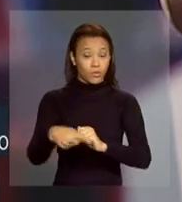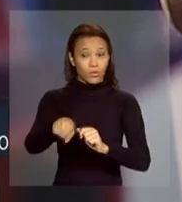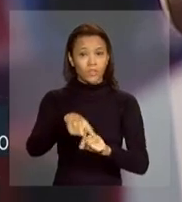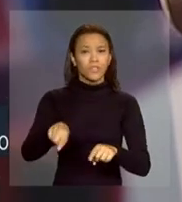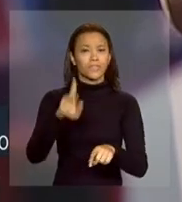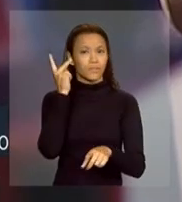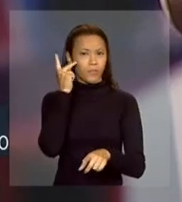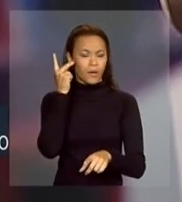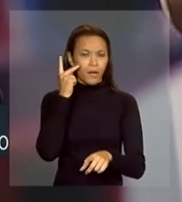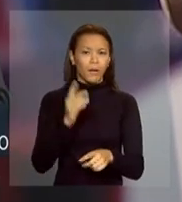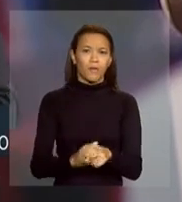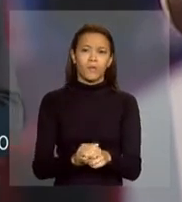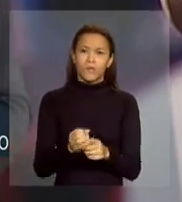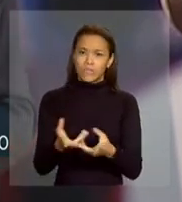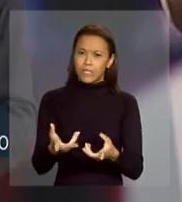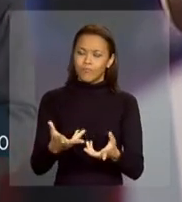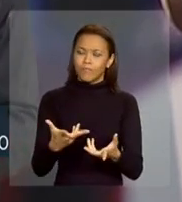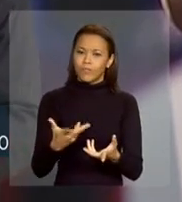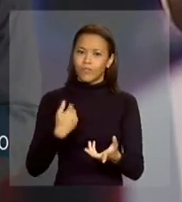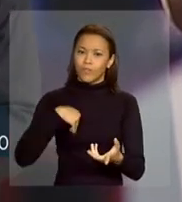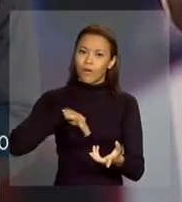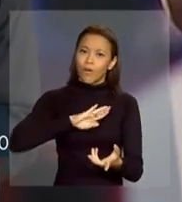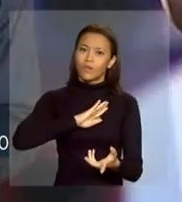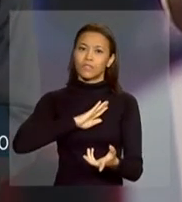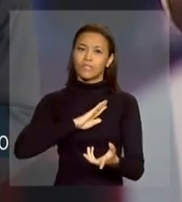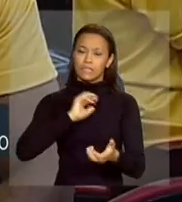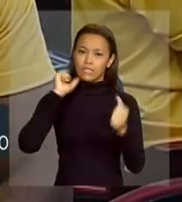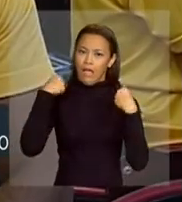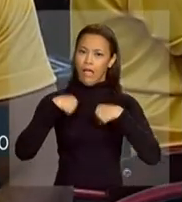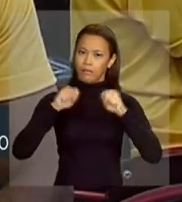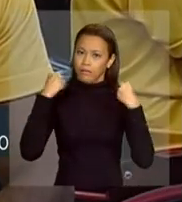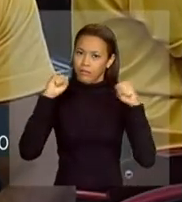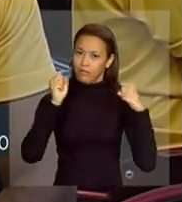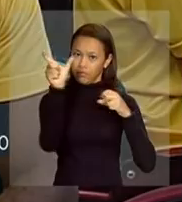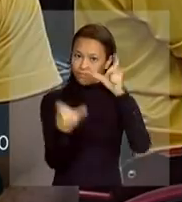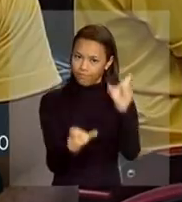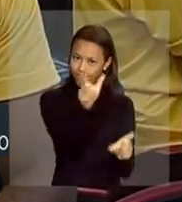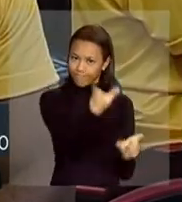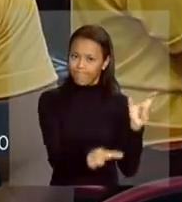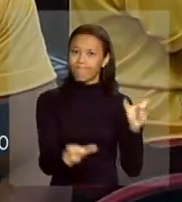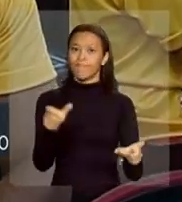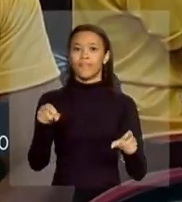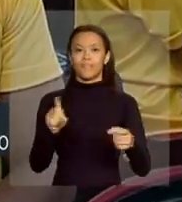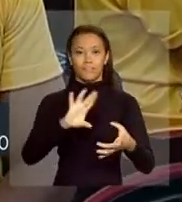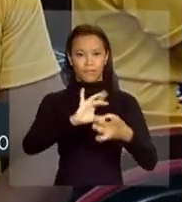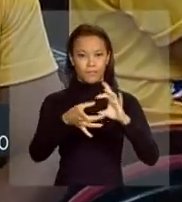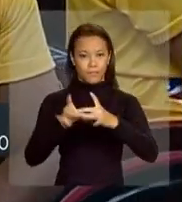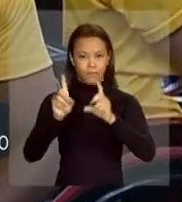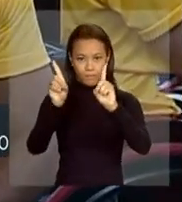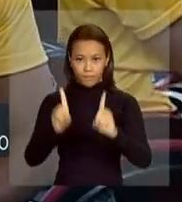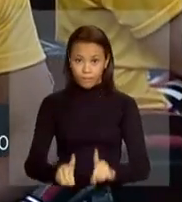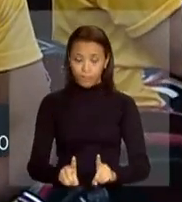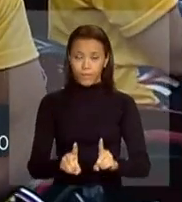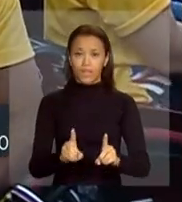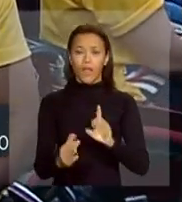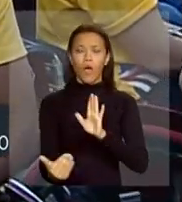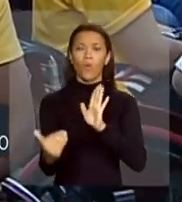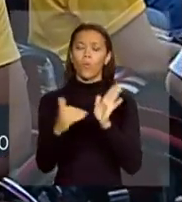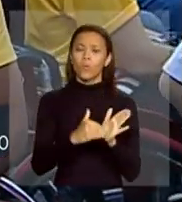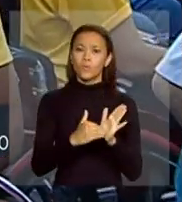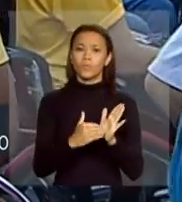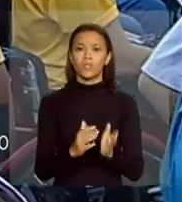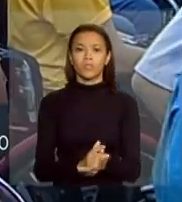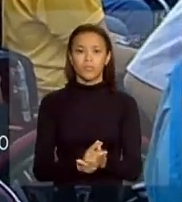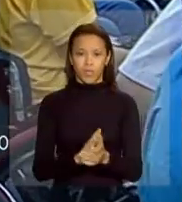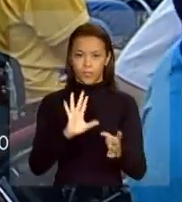fonte inspiradora nossos atletas Paraolímpicos na última